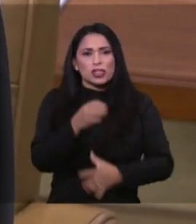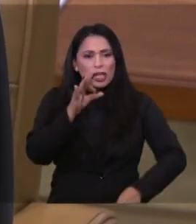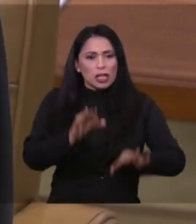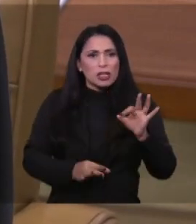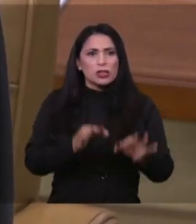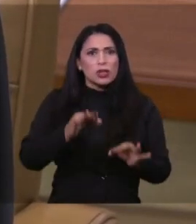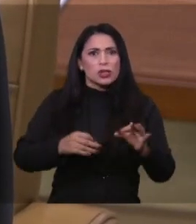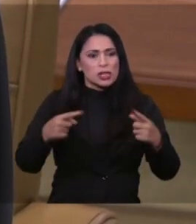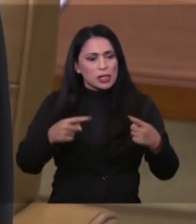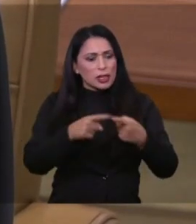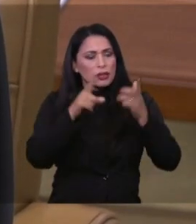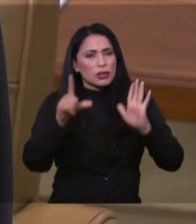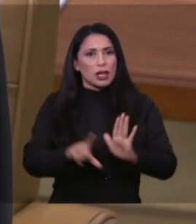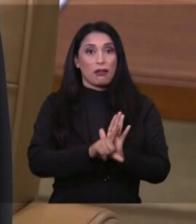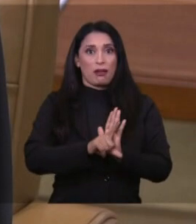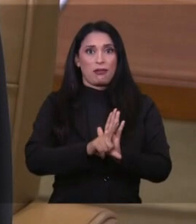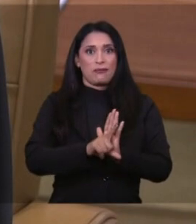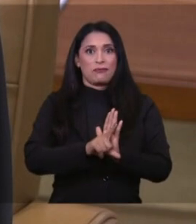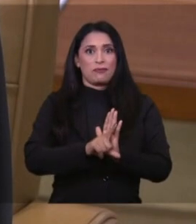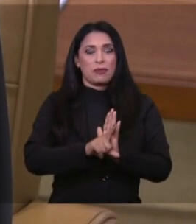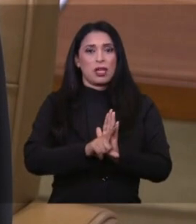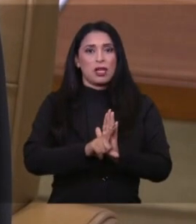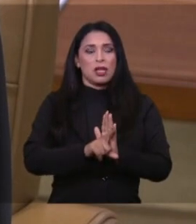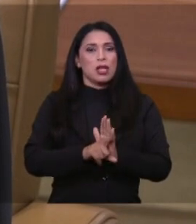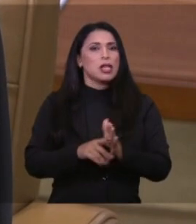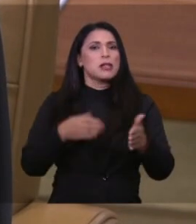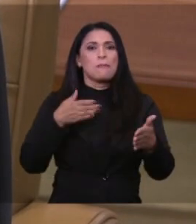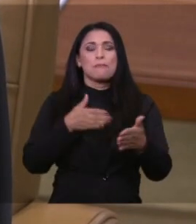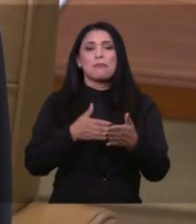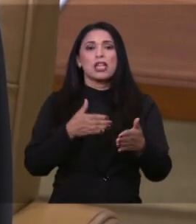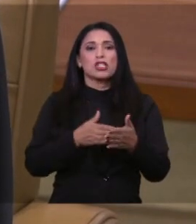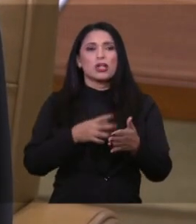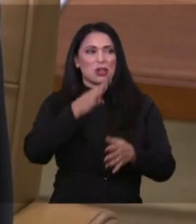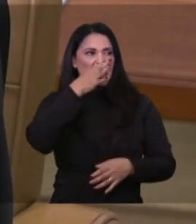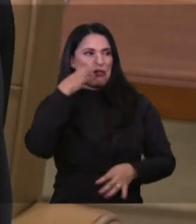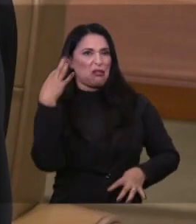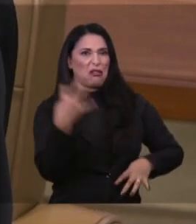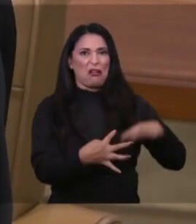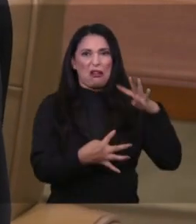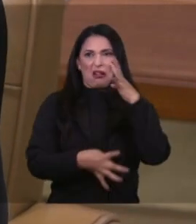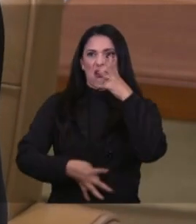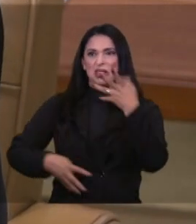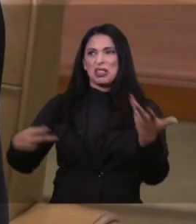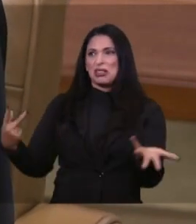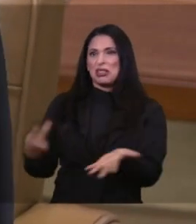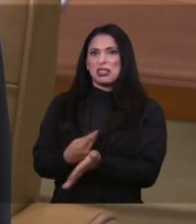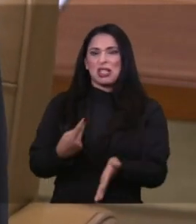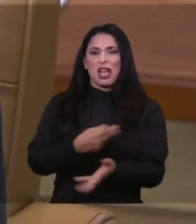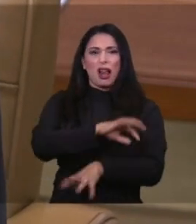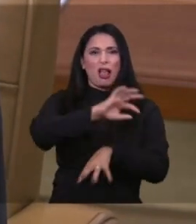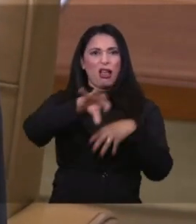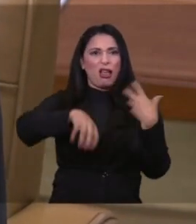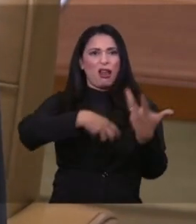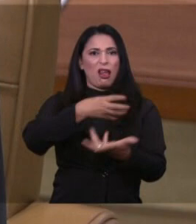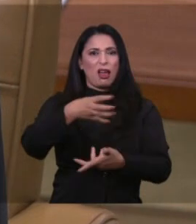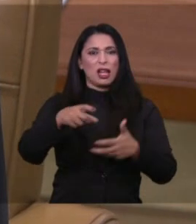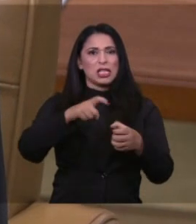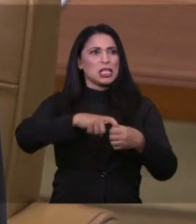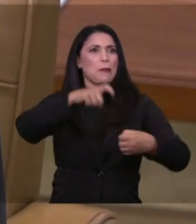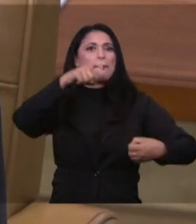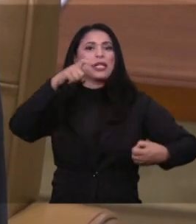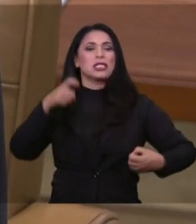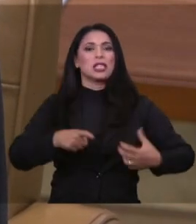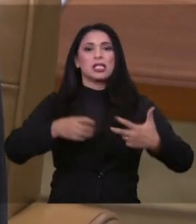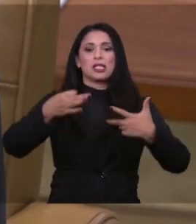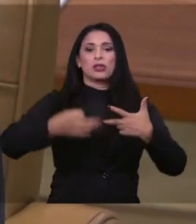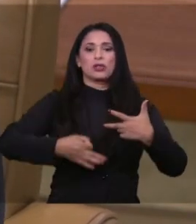legal, impedindo que acusações mambembes turvem a independência judicial,